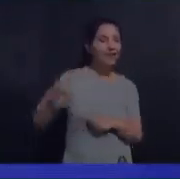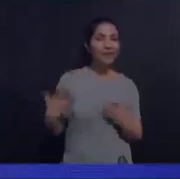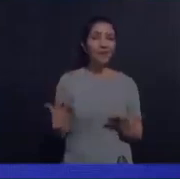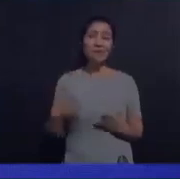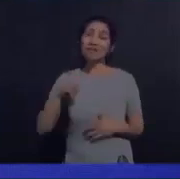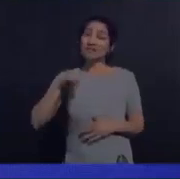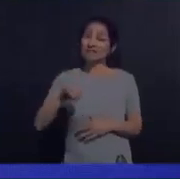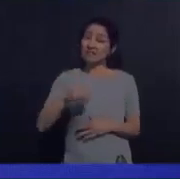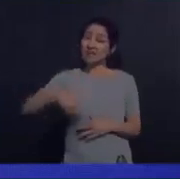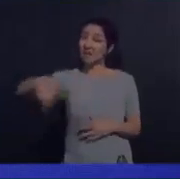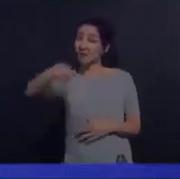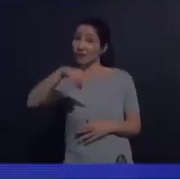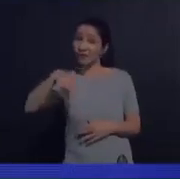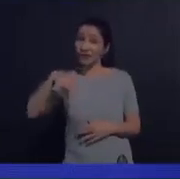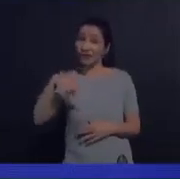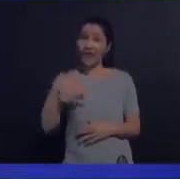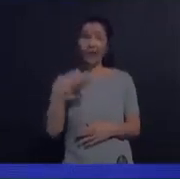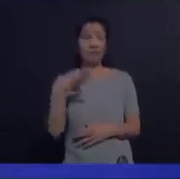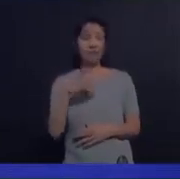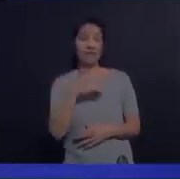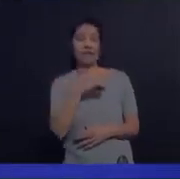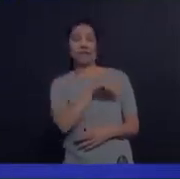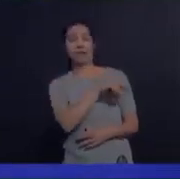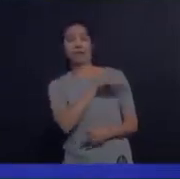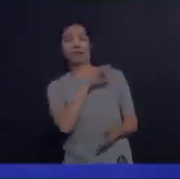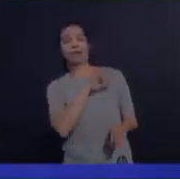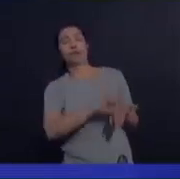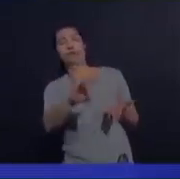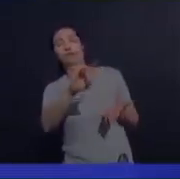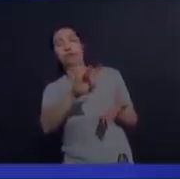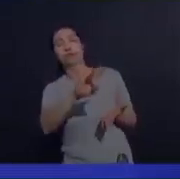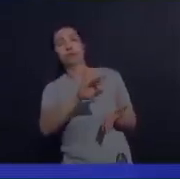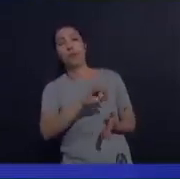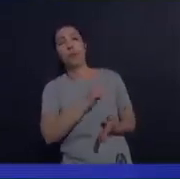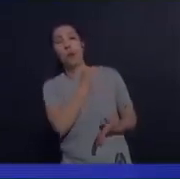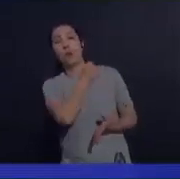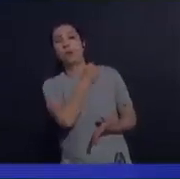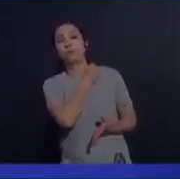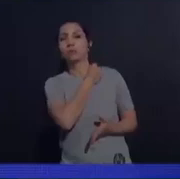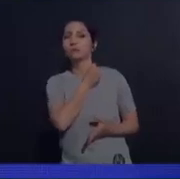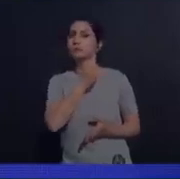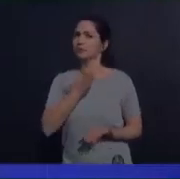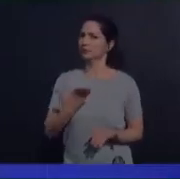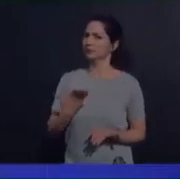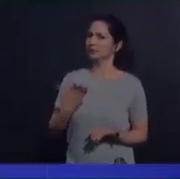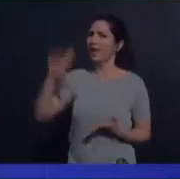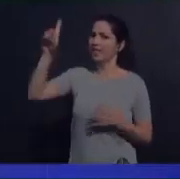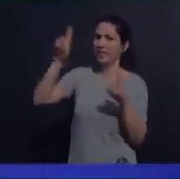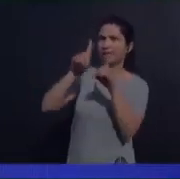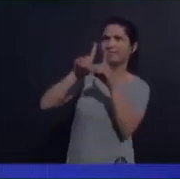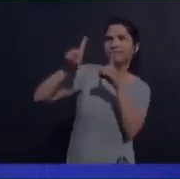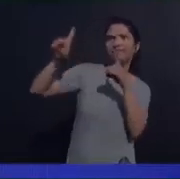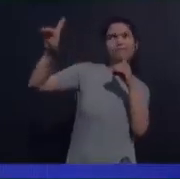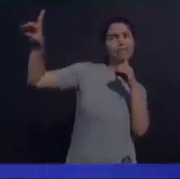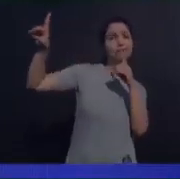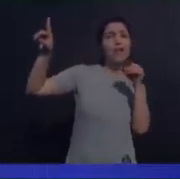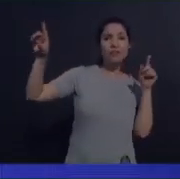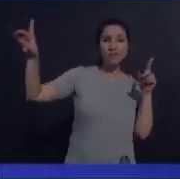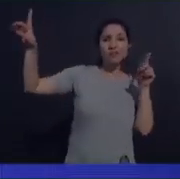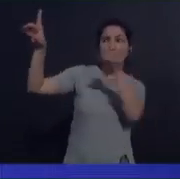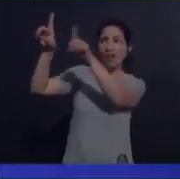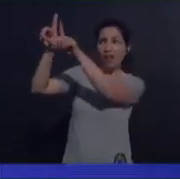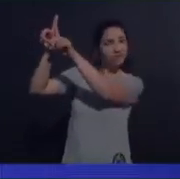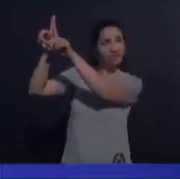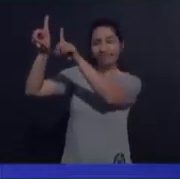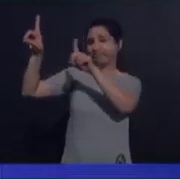você odeia o seu irmão, Deus não está em você, e você não está em Deus. Gente,